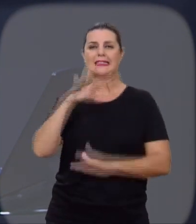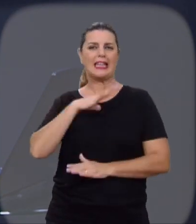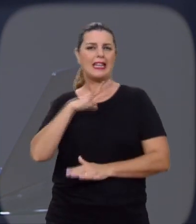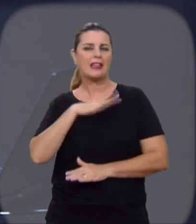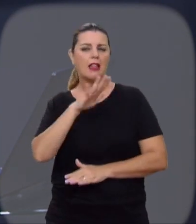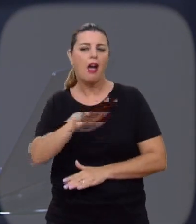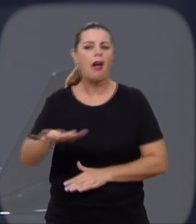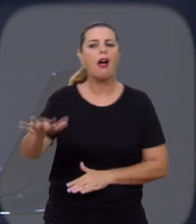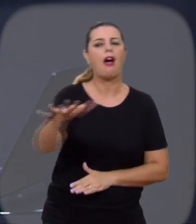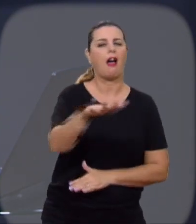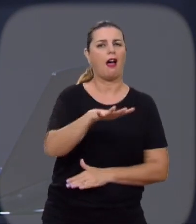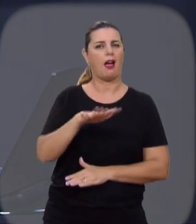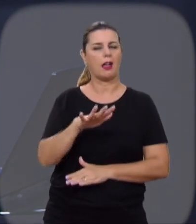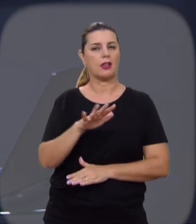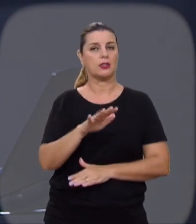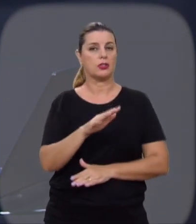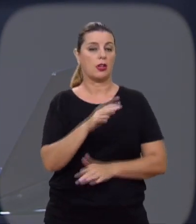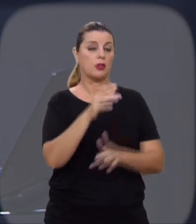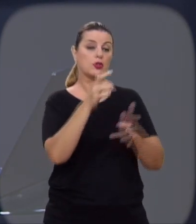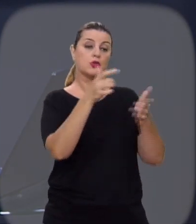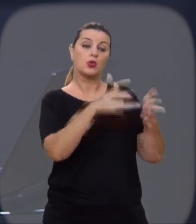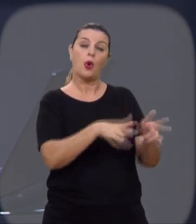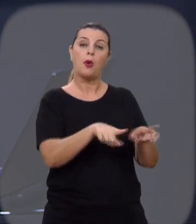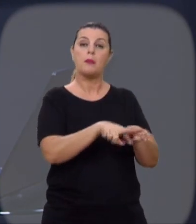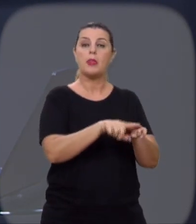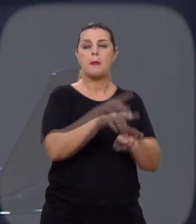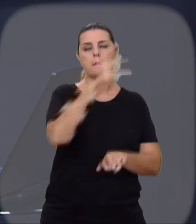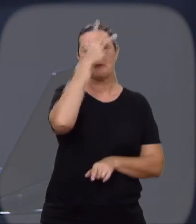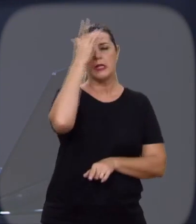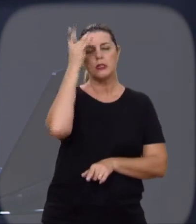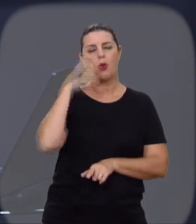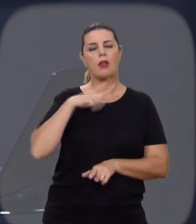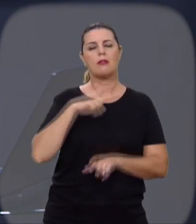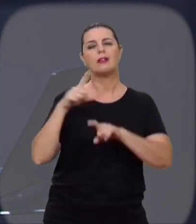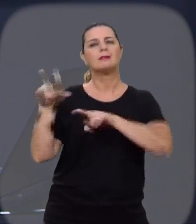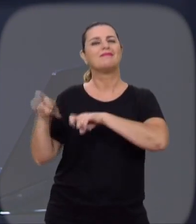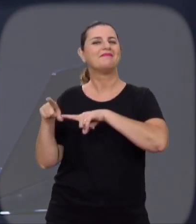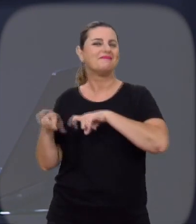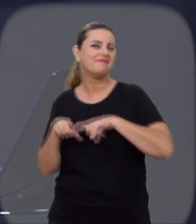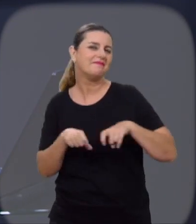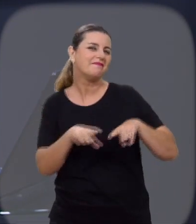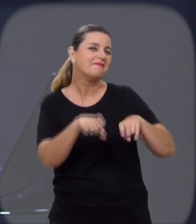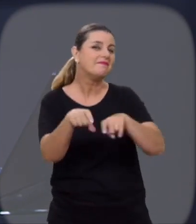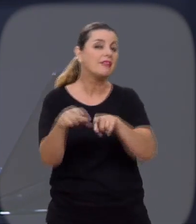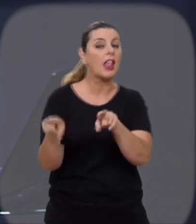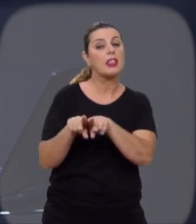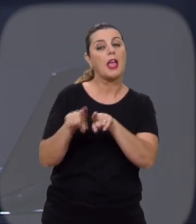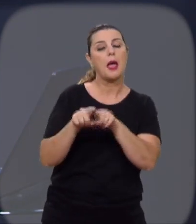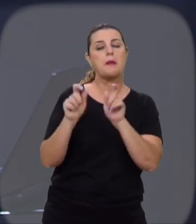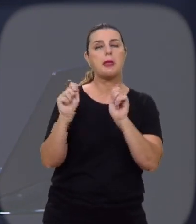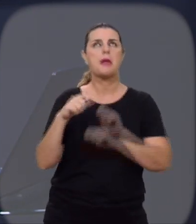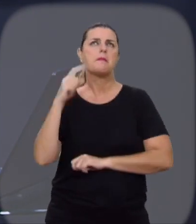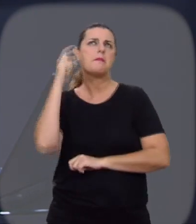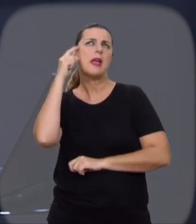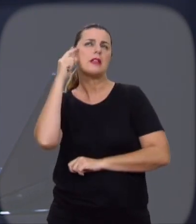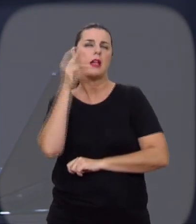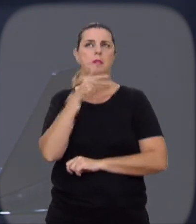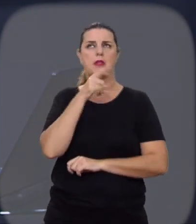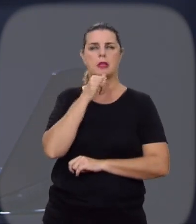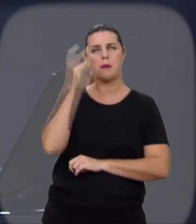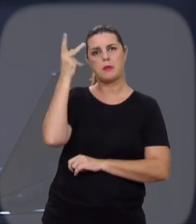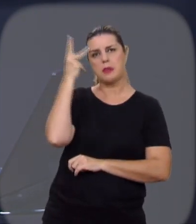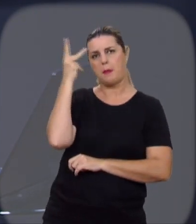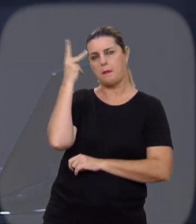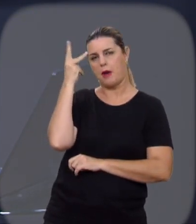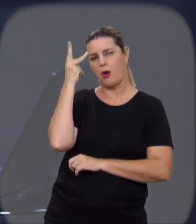região rural, né? E se a gente pensar também em outra localidade, São Paulo,